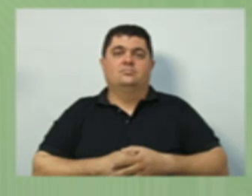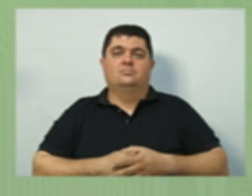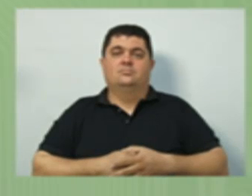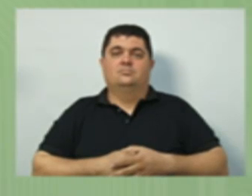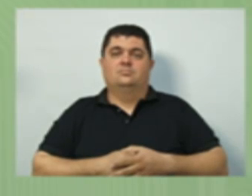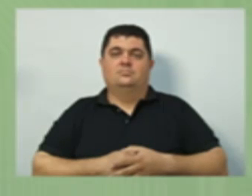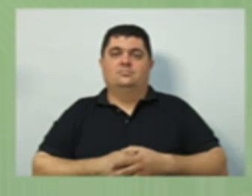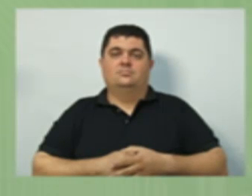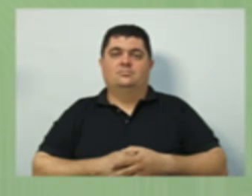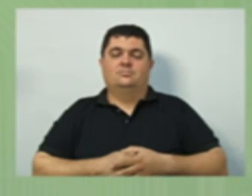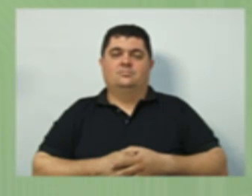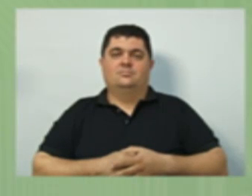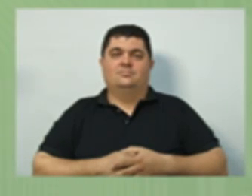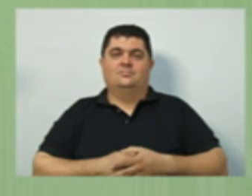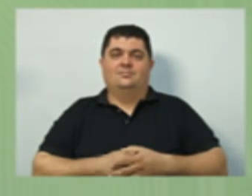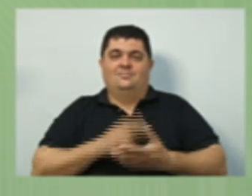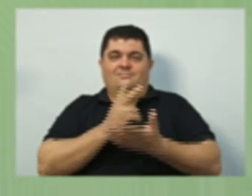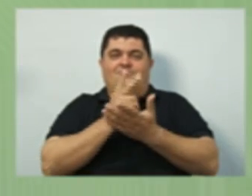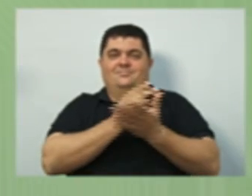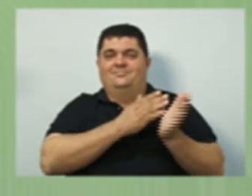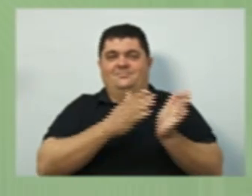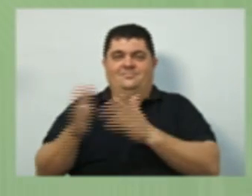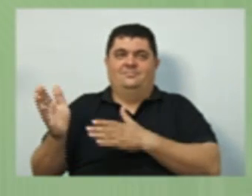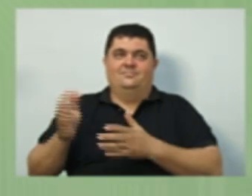Professor, pode prosseguir.